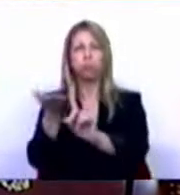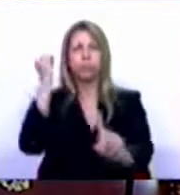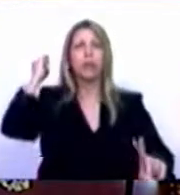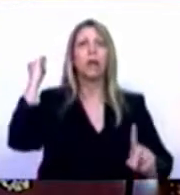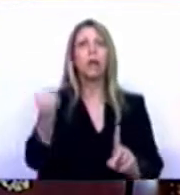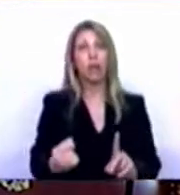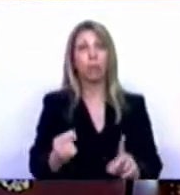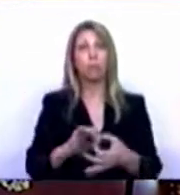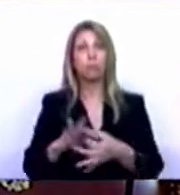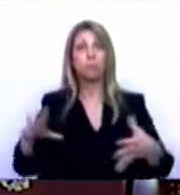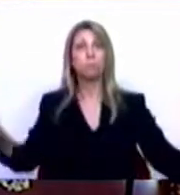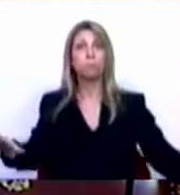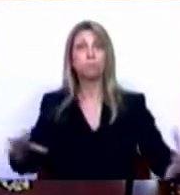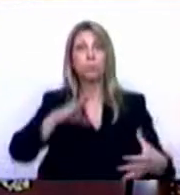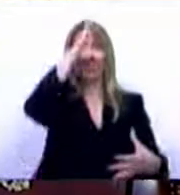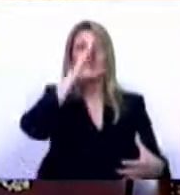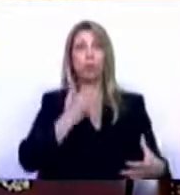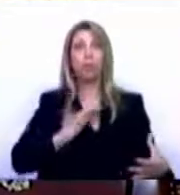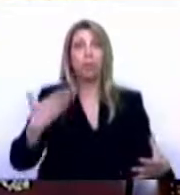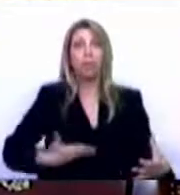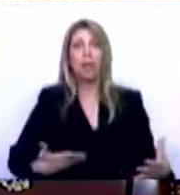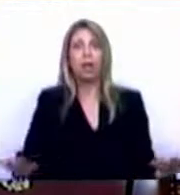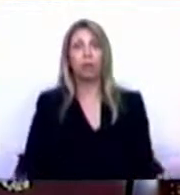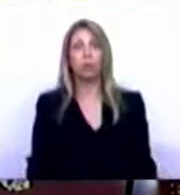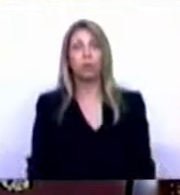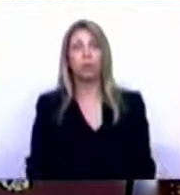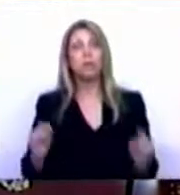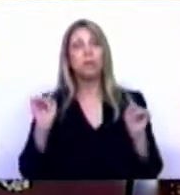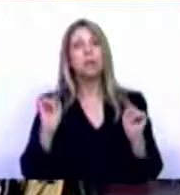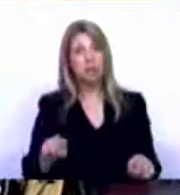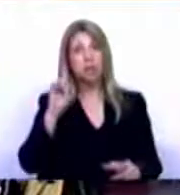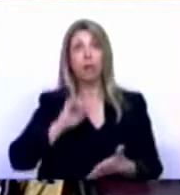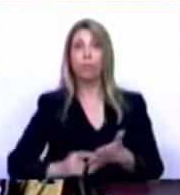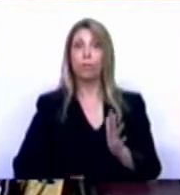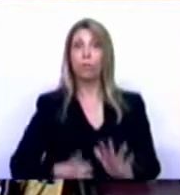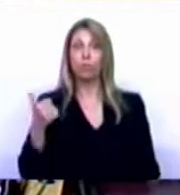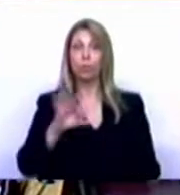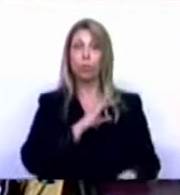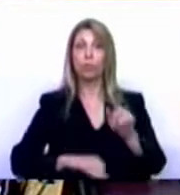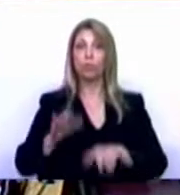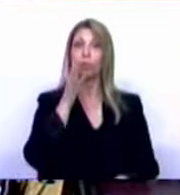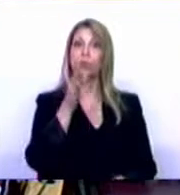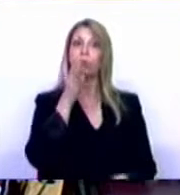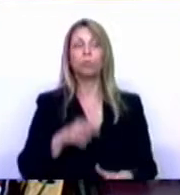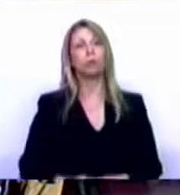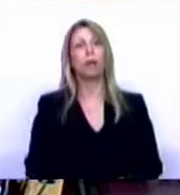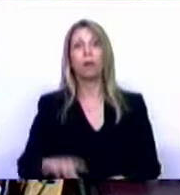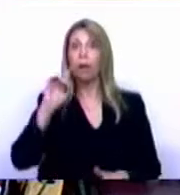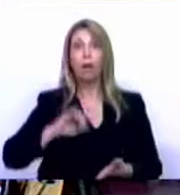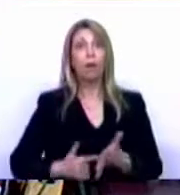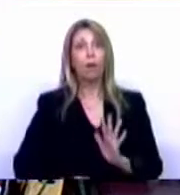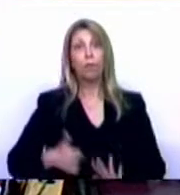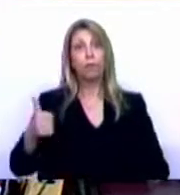do Estado de Direito. E isto é fundamental, Sr. Deputado. É